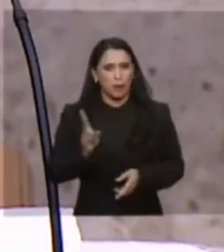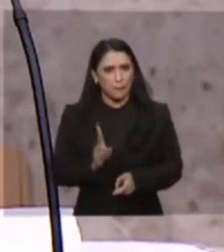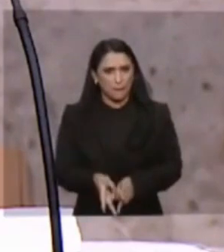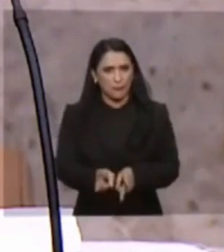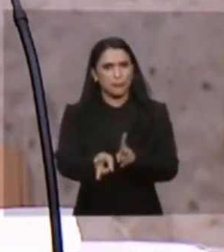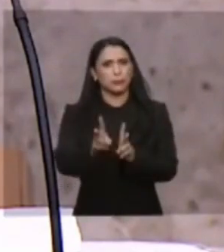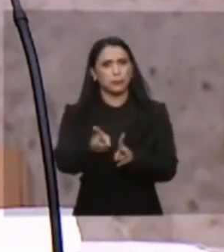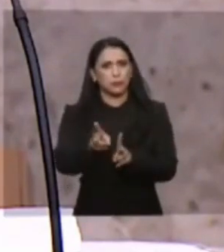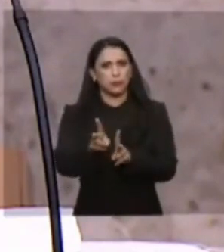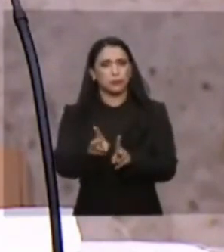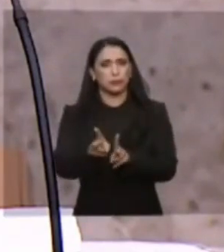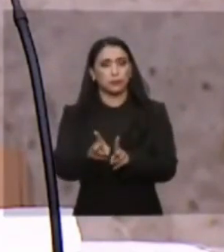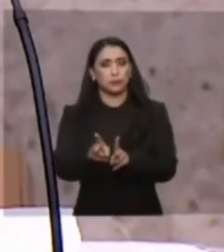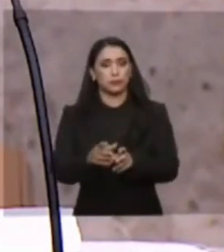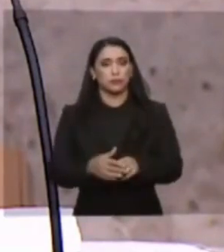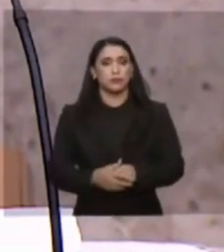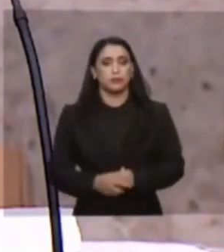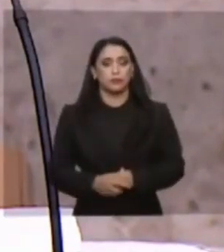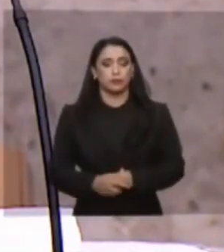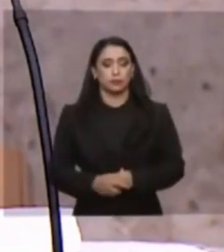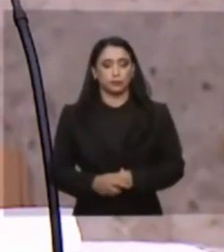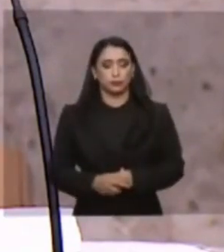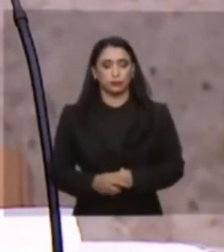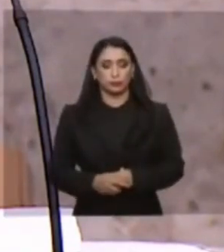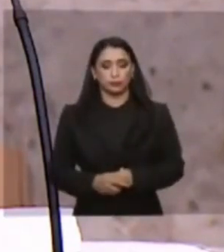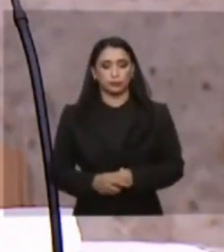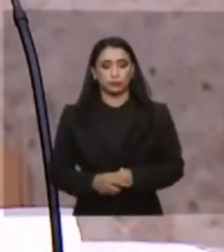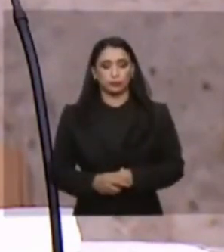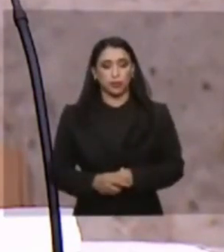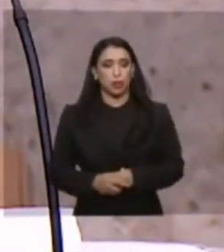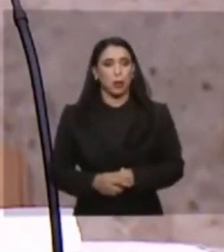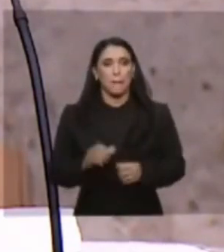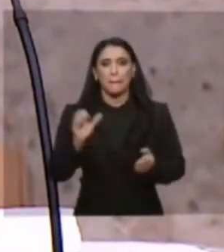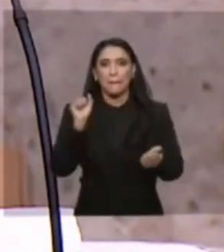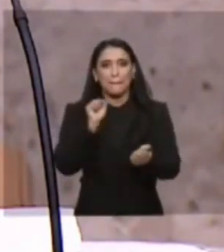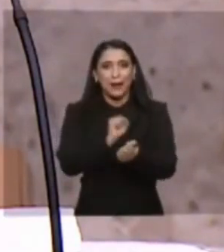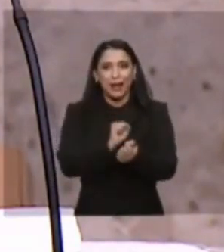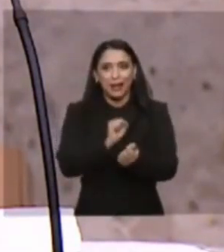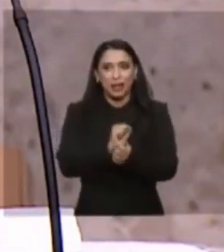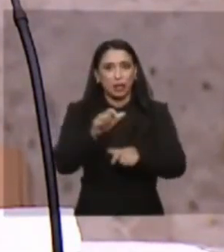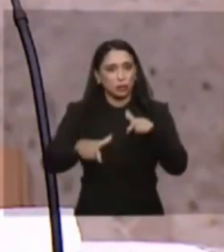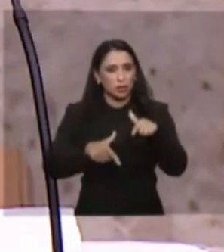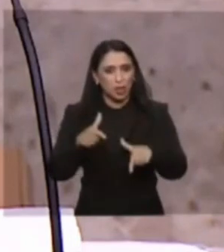manutenção, sem solução de continuidade, dos trabalhos